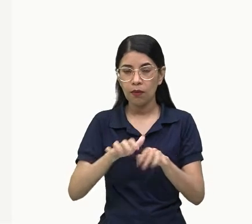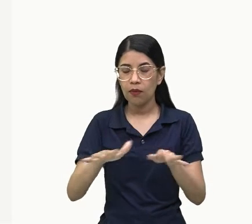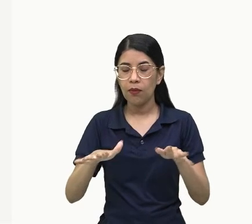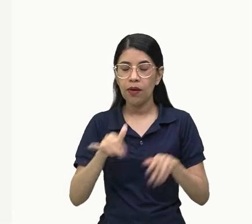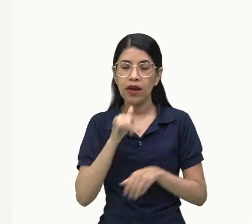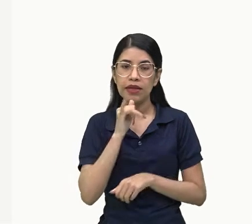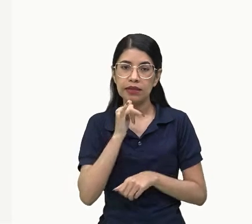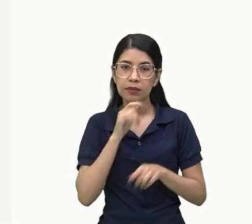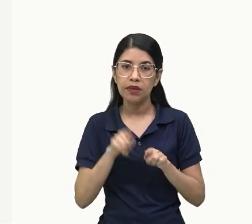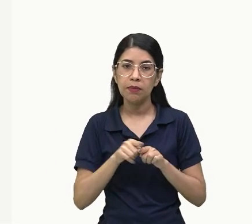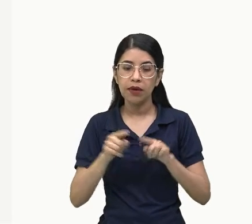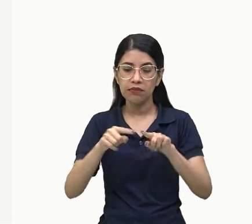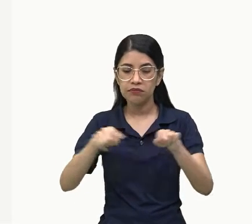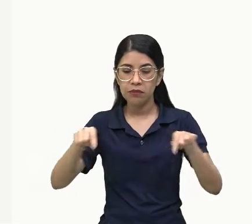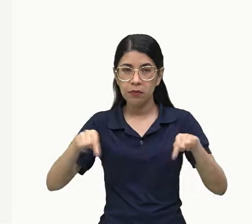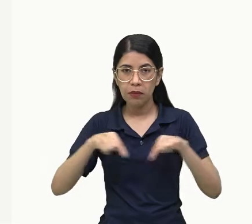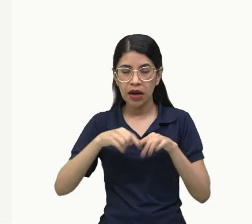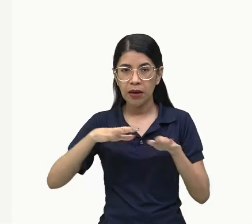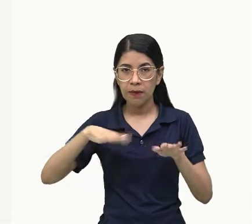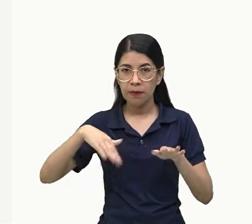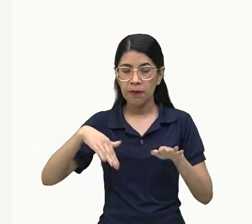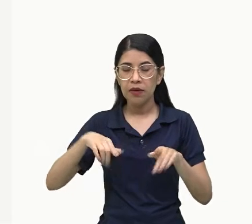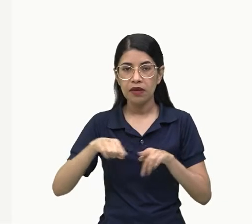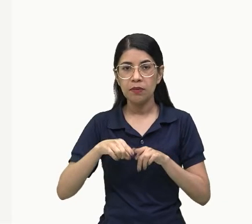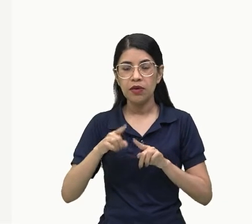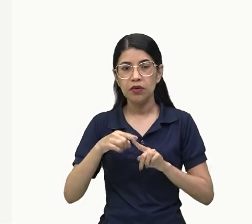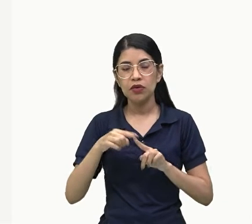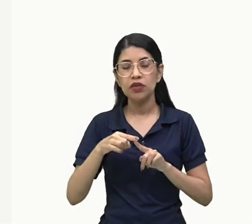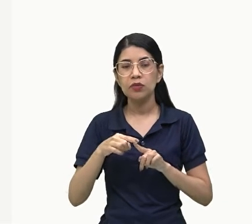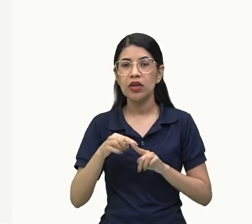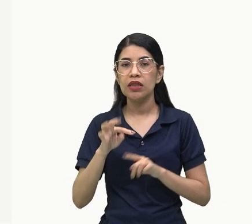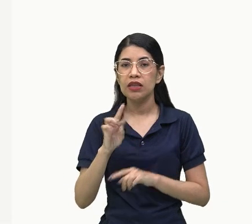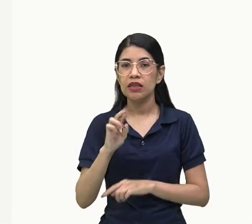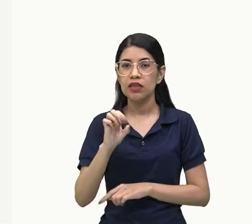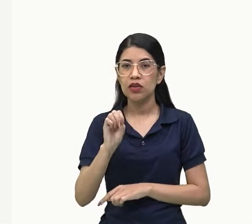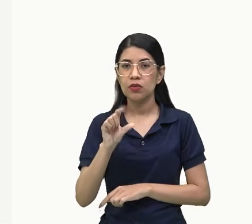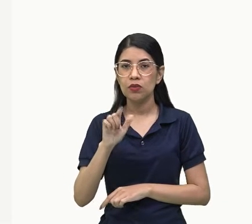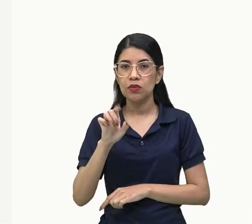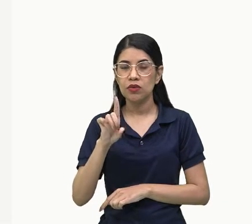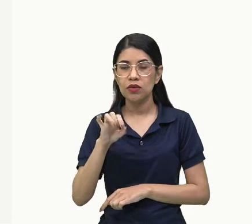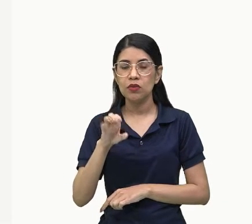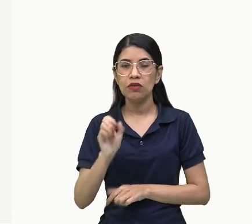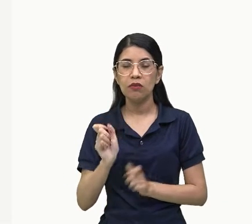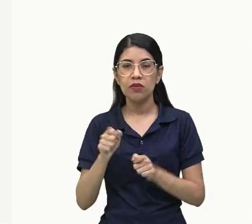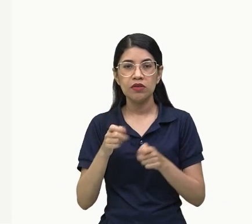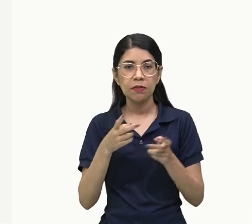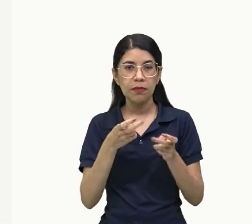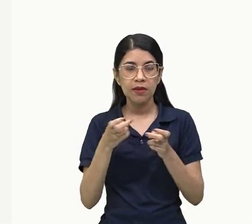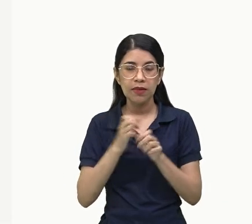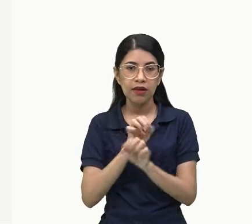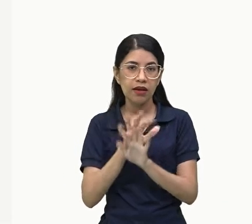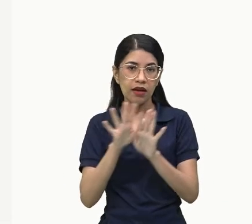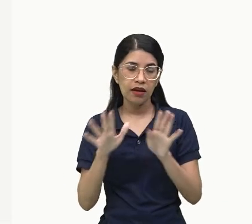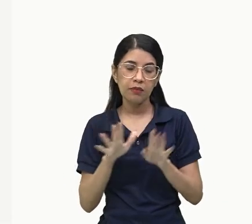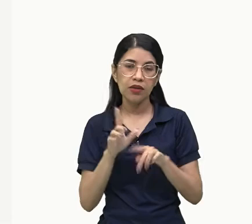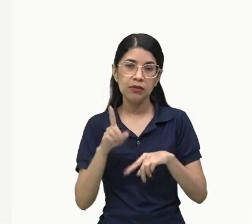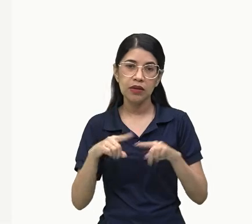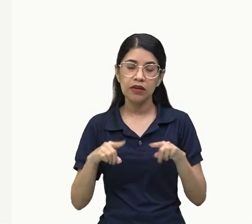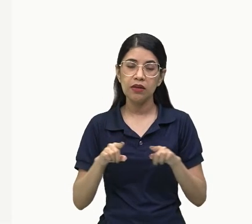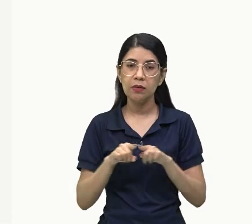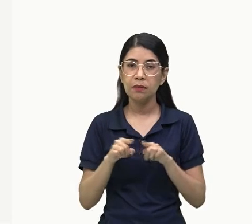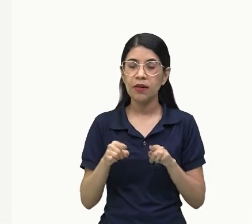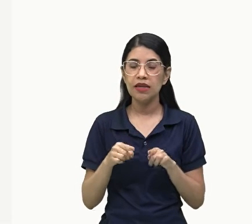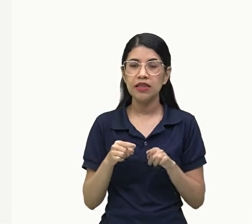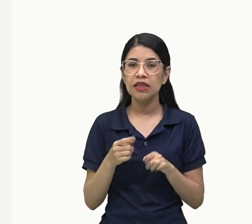por exemplo, aí você já tem um meio translúcido que você consegue ver o objeto, mas não com tanta